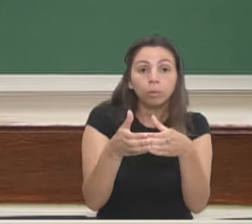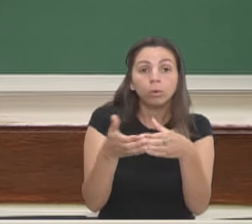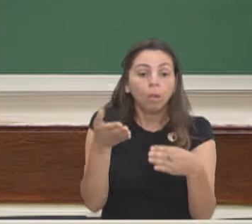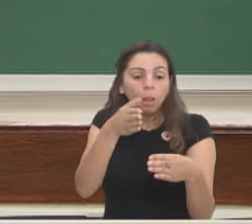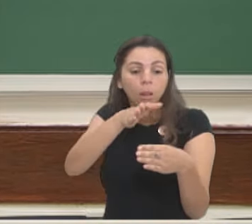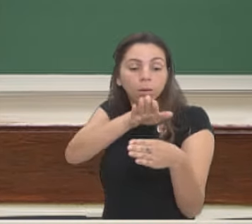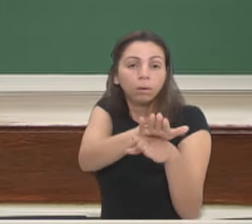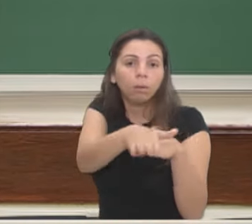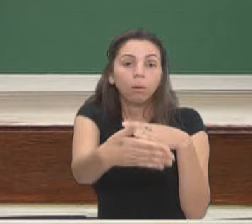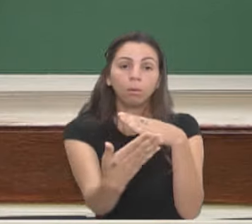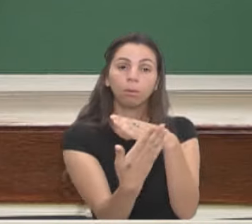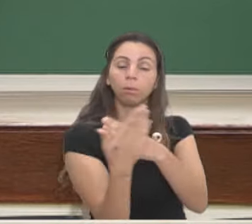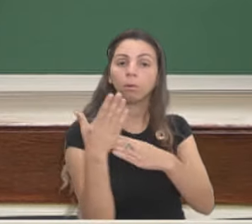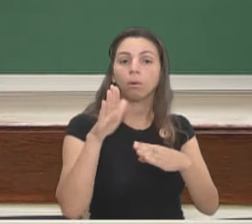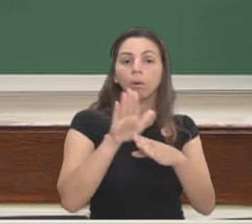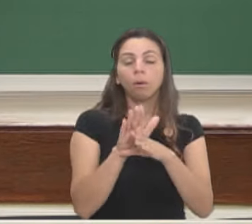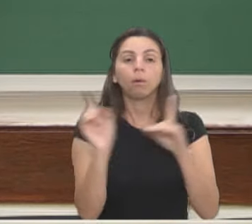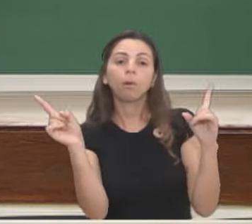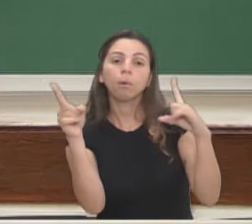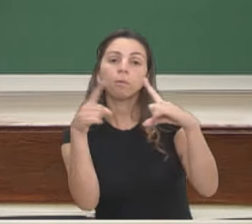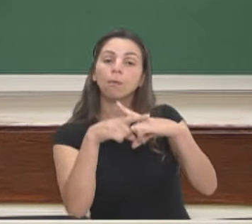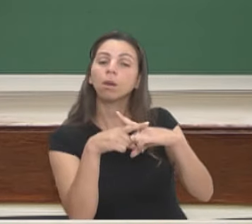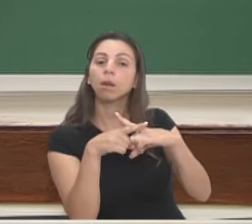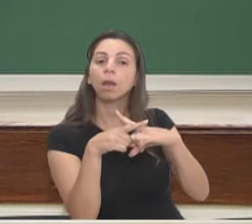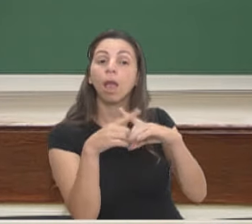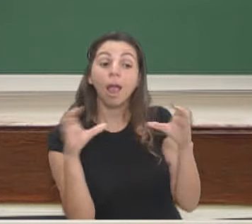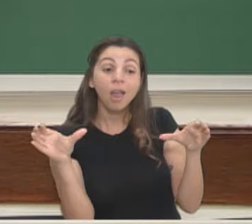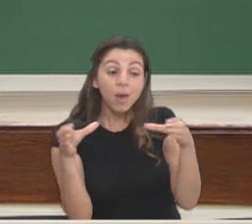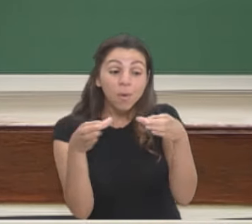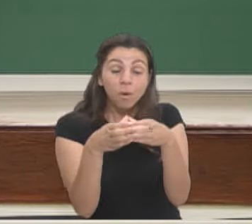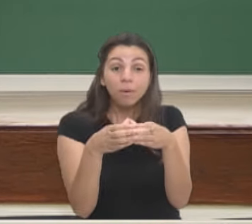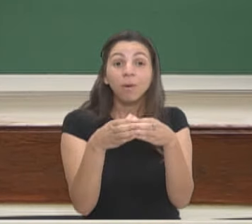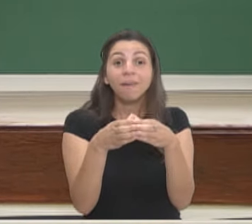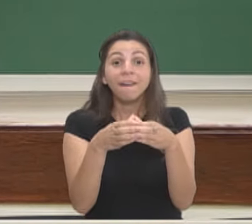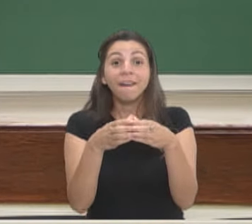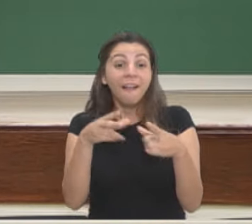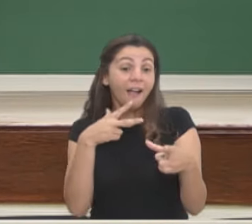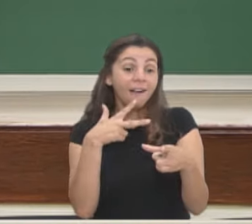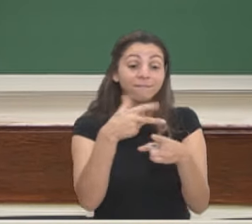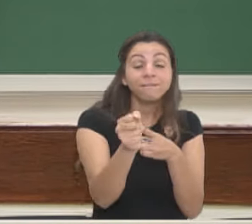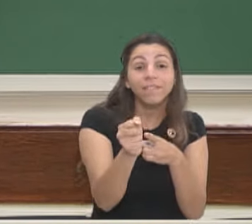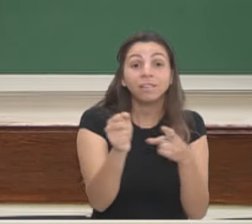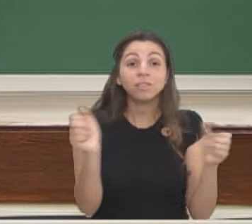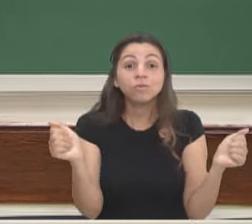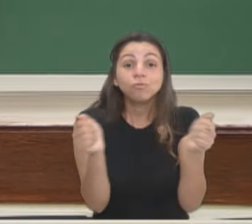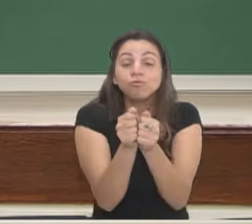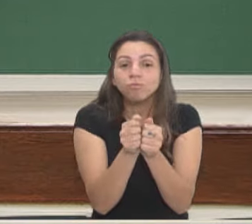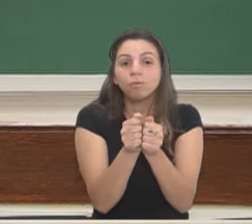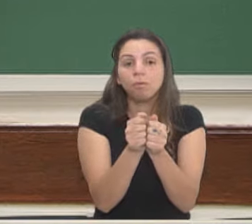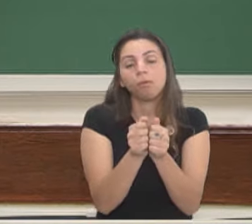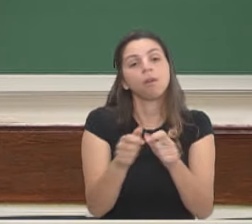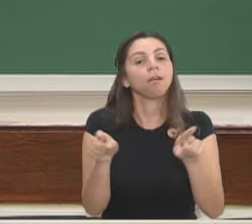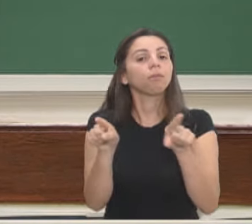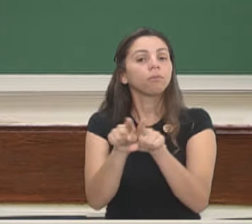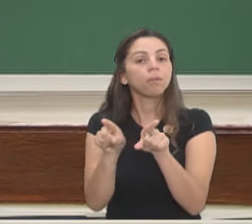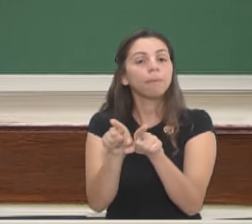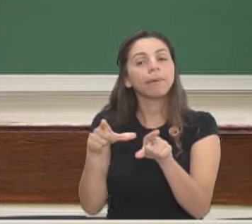todos vencem quando completarem a tarefa, né? Mas existem também aqueles jogos que são